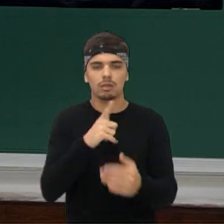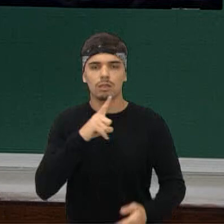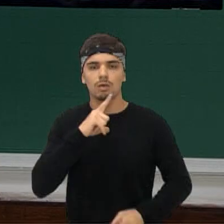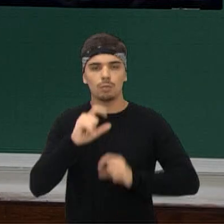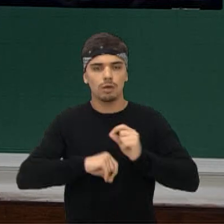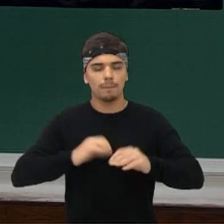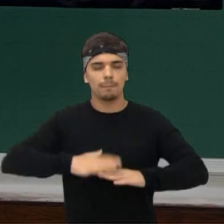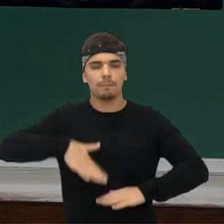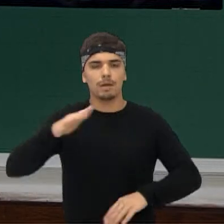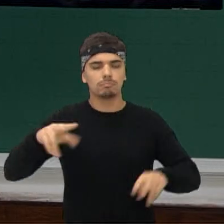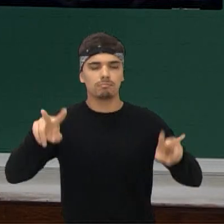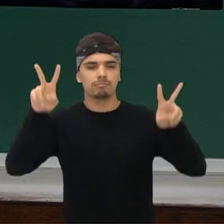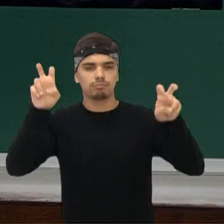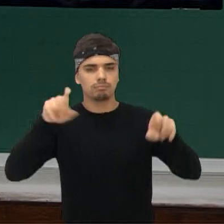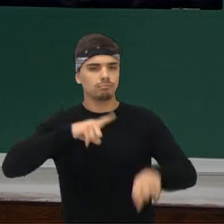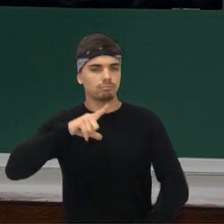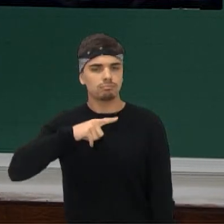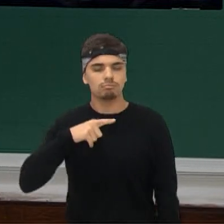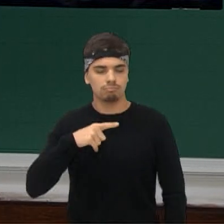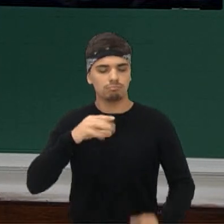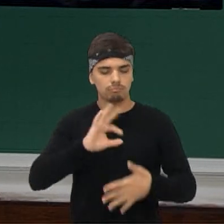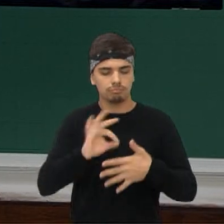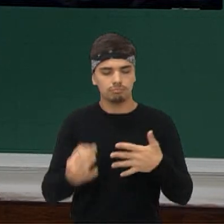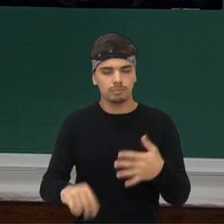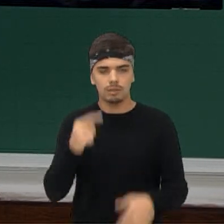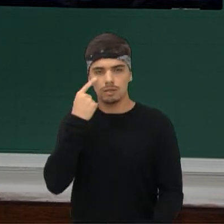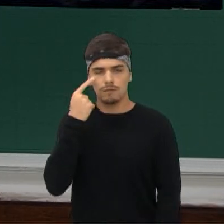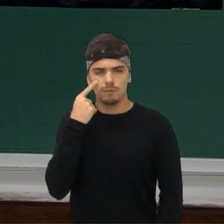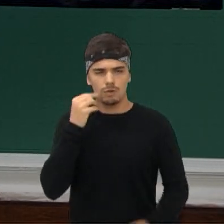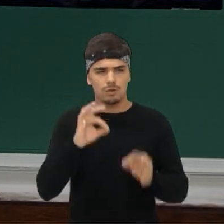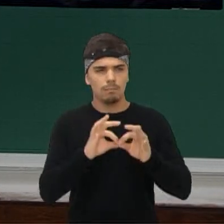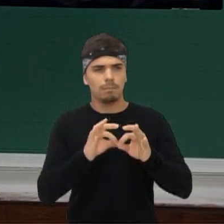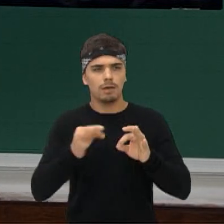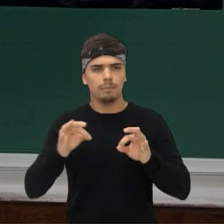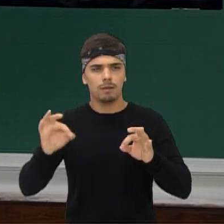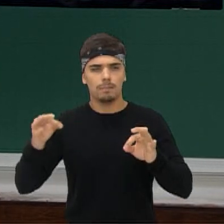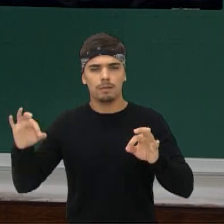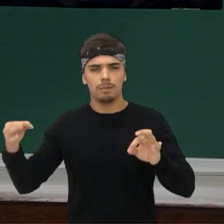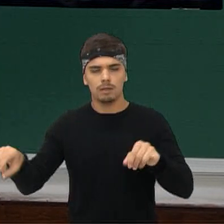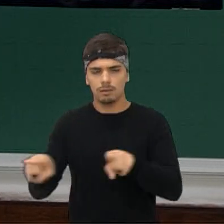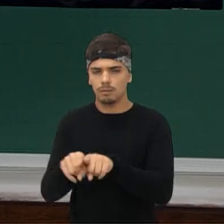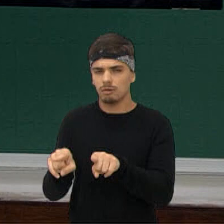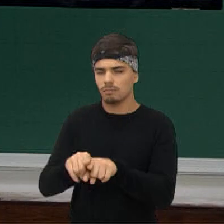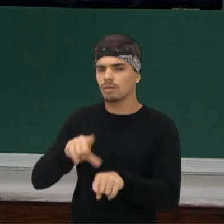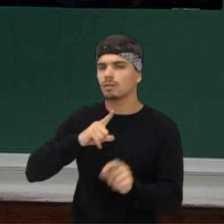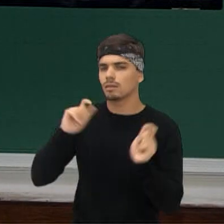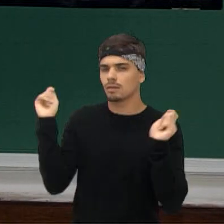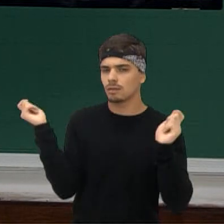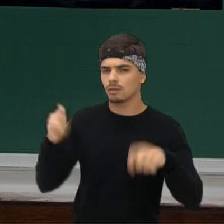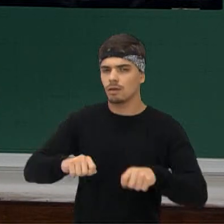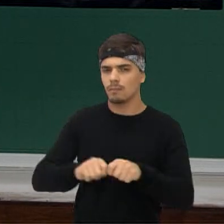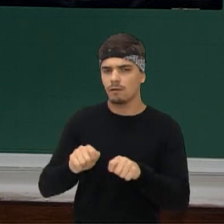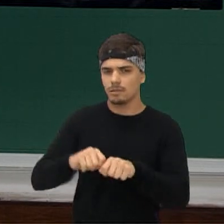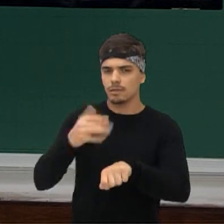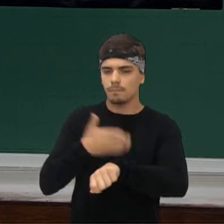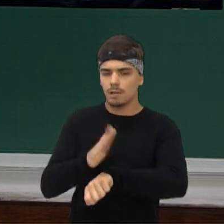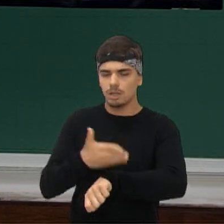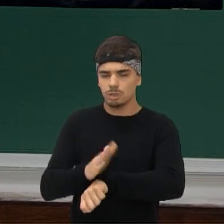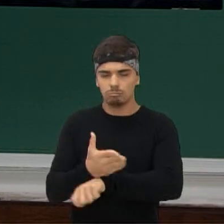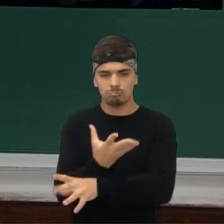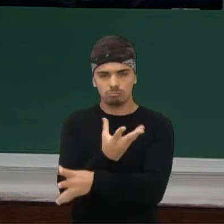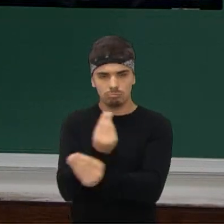temos mais assuntos. Então, você veja como ele é extenso e que a gente pode fazer várias práticas,